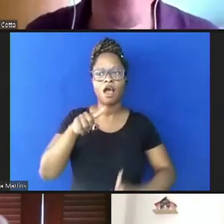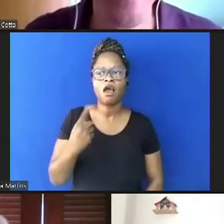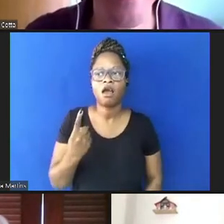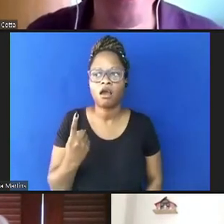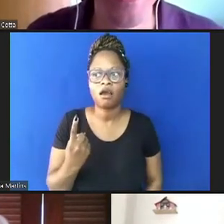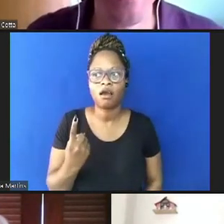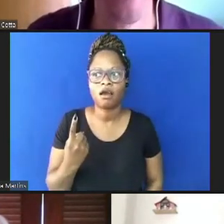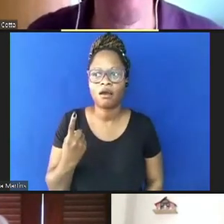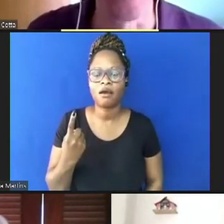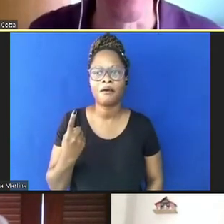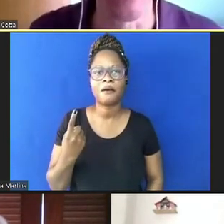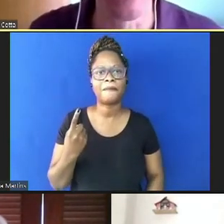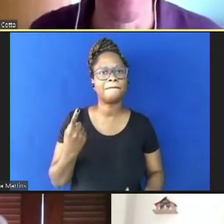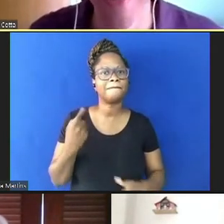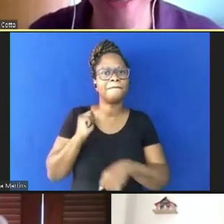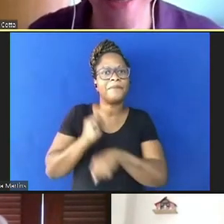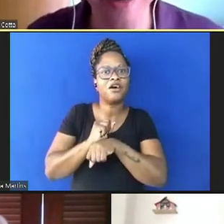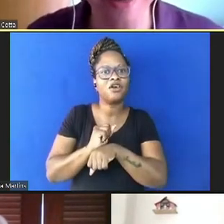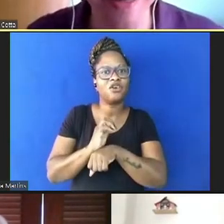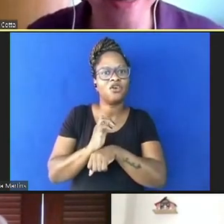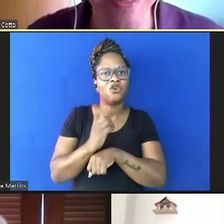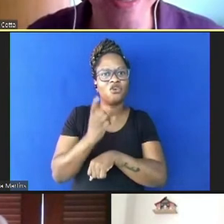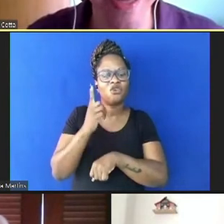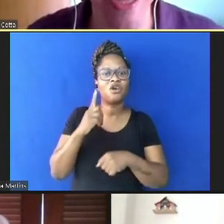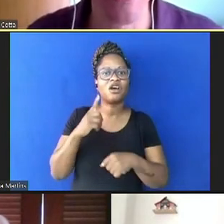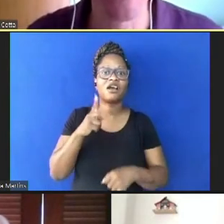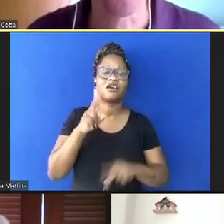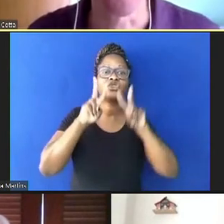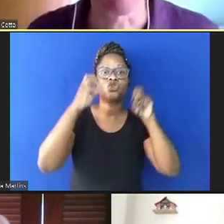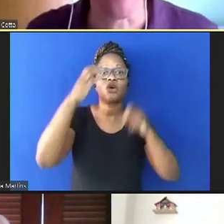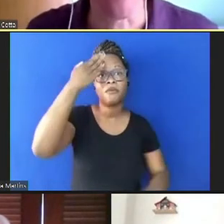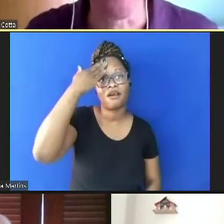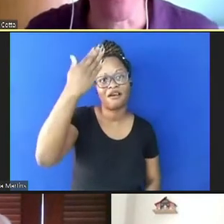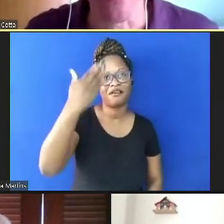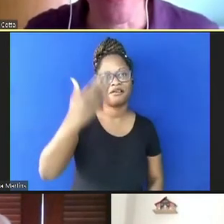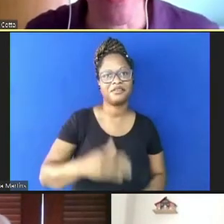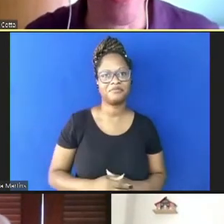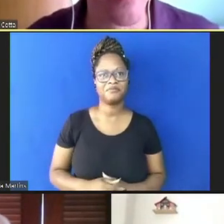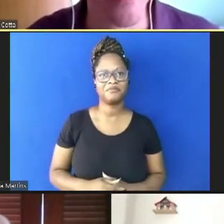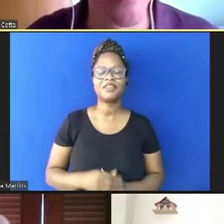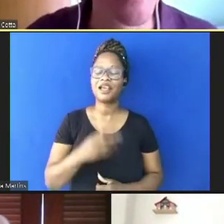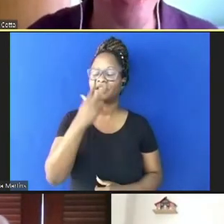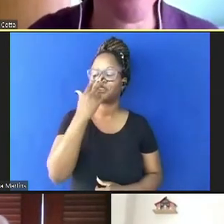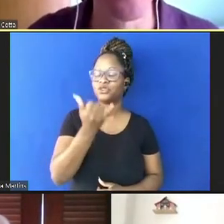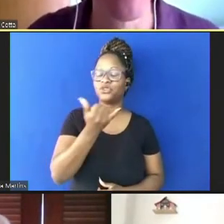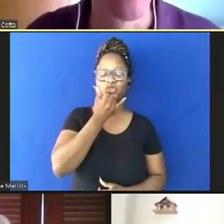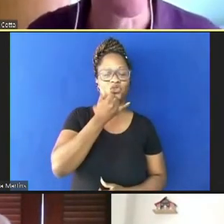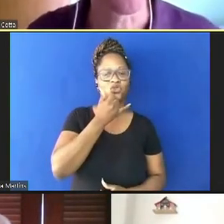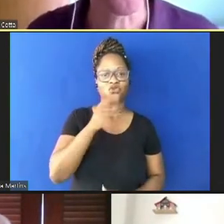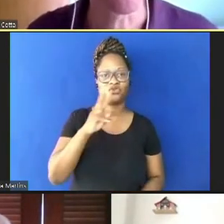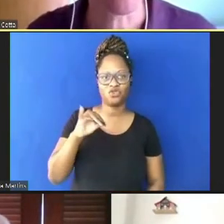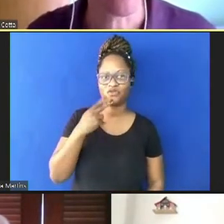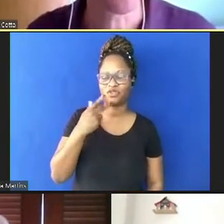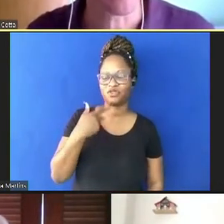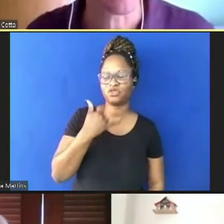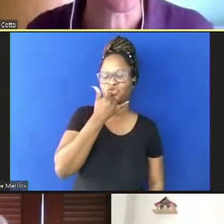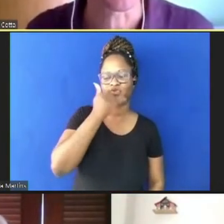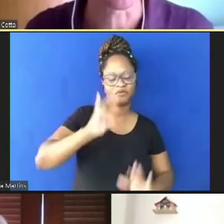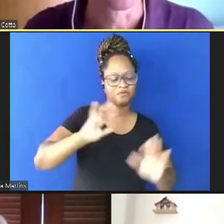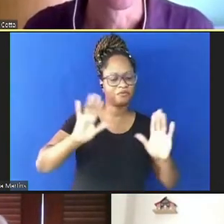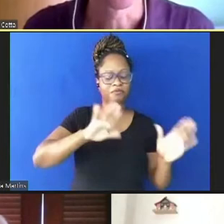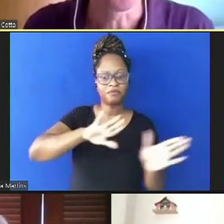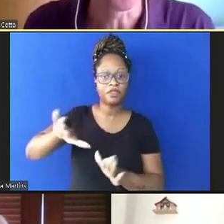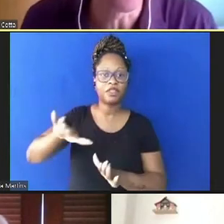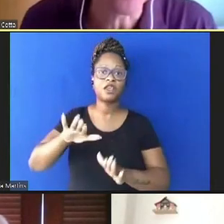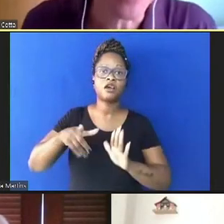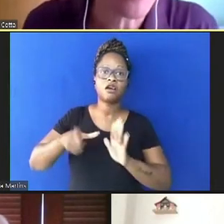uma é congelou. em relação aos agradecimentos, Vinícius. Ah, desculpa, apareceu aqui a instável. Não, o que eu comentava acho